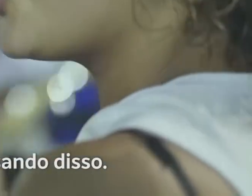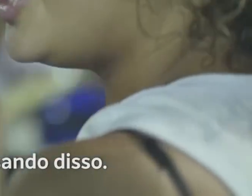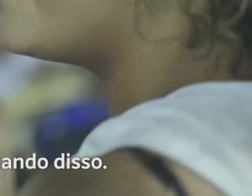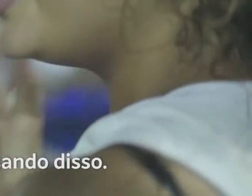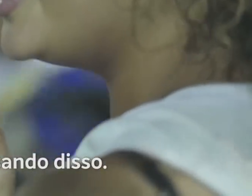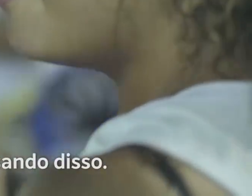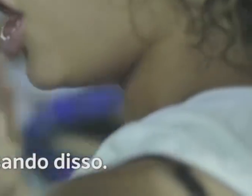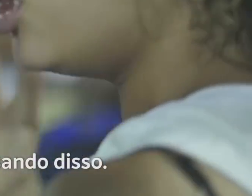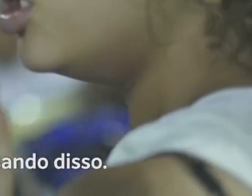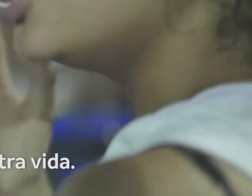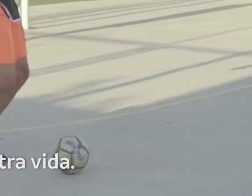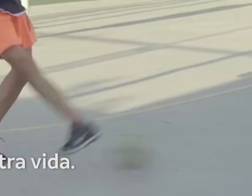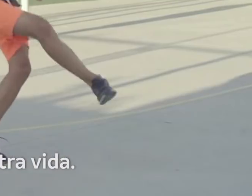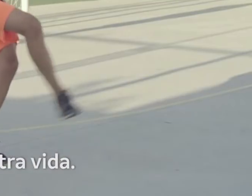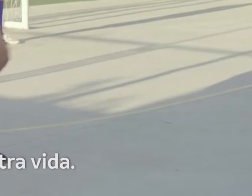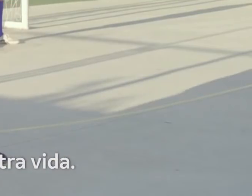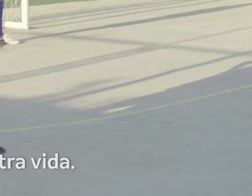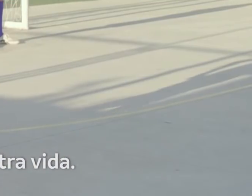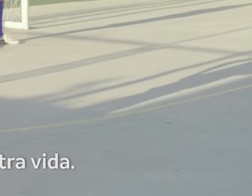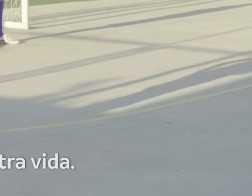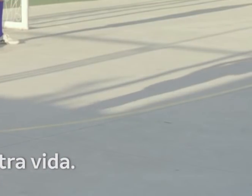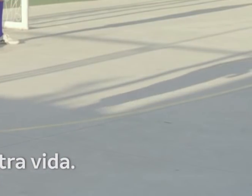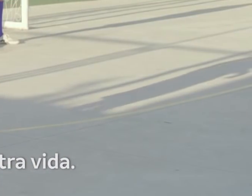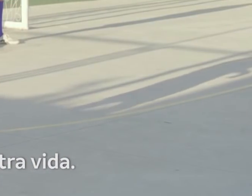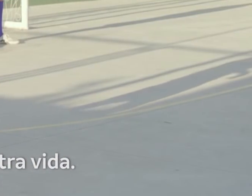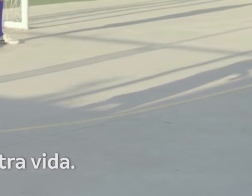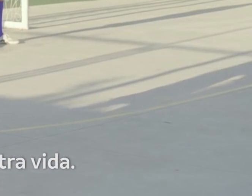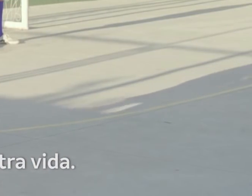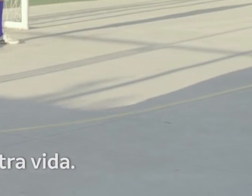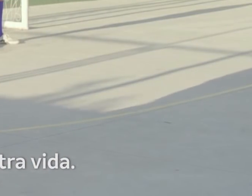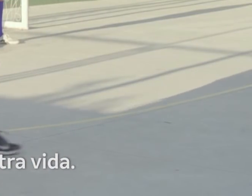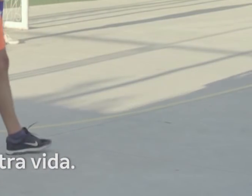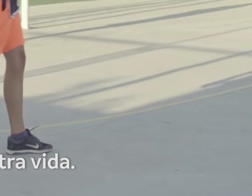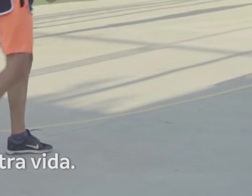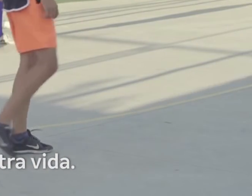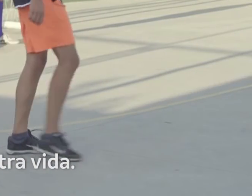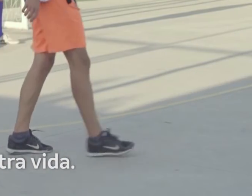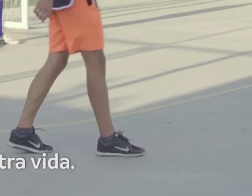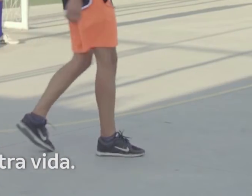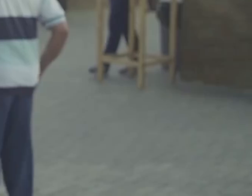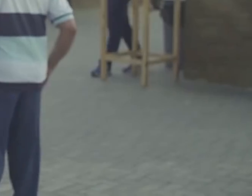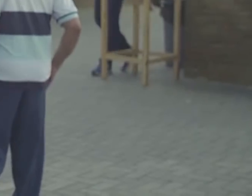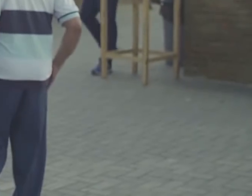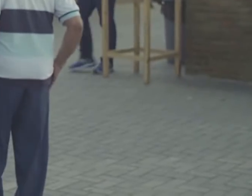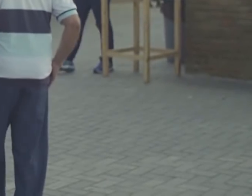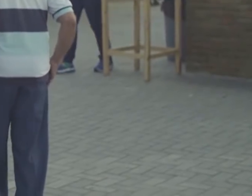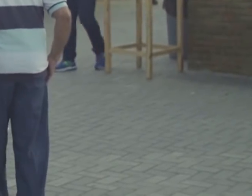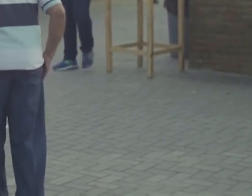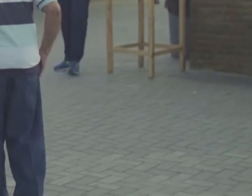Jesus estava precisando disso. E aqui o monte é outra cara, é outra vida.